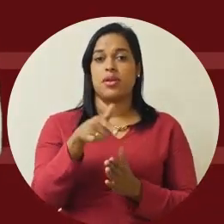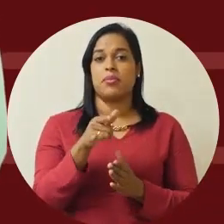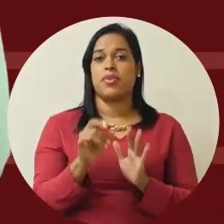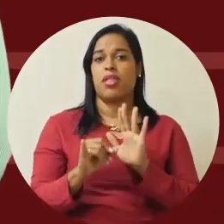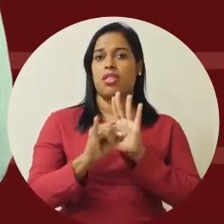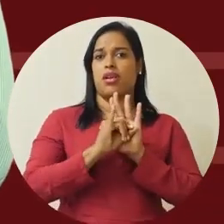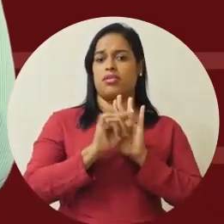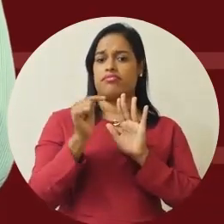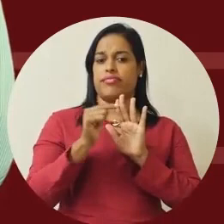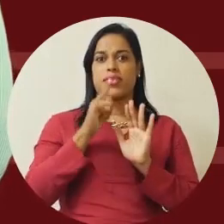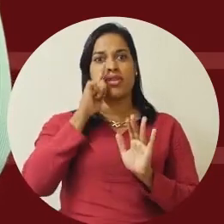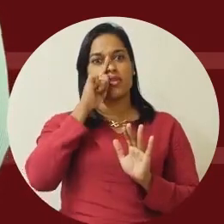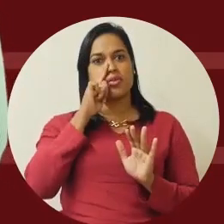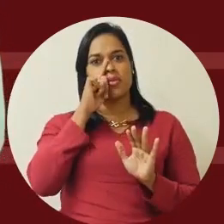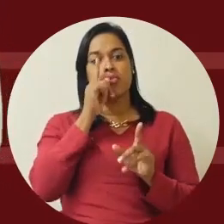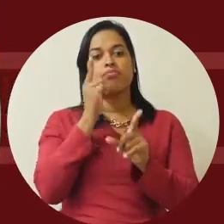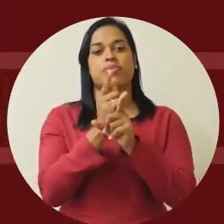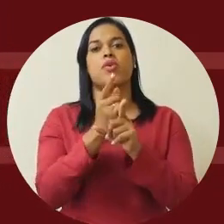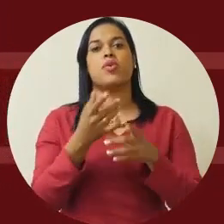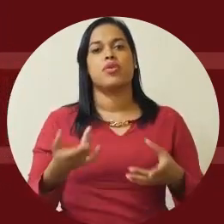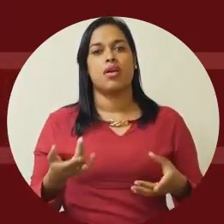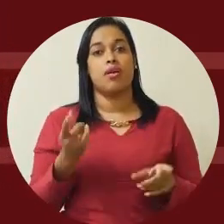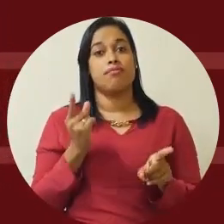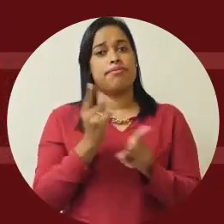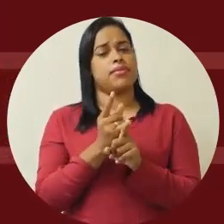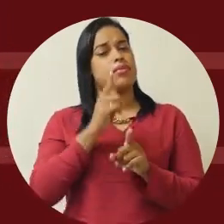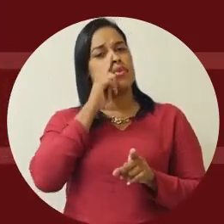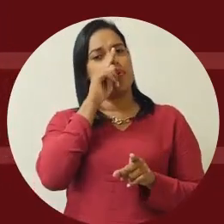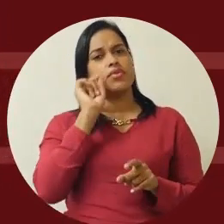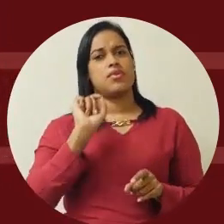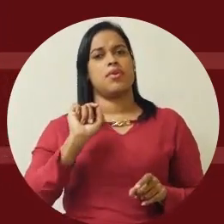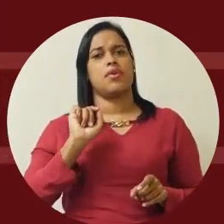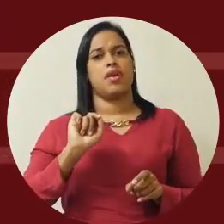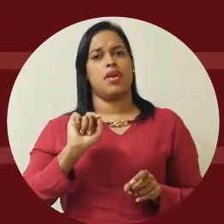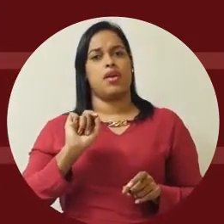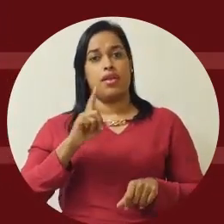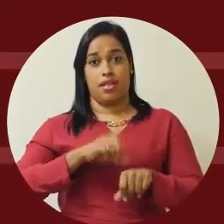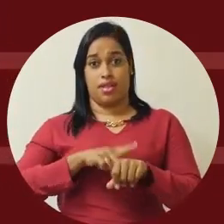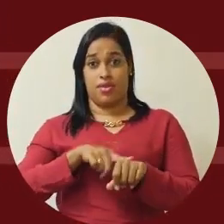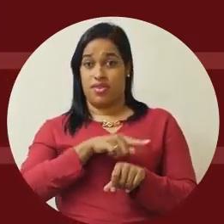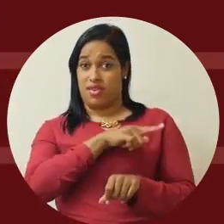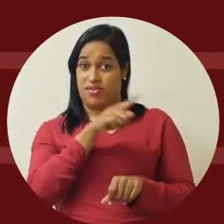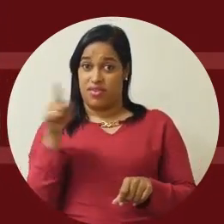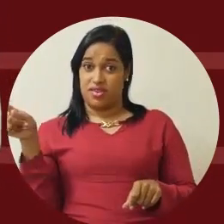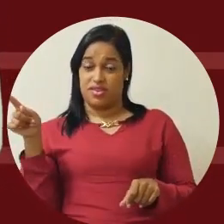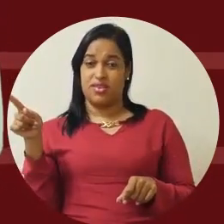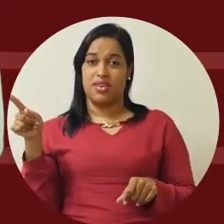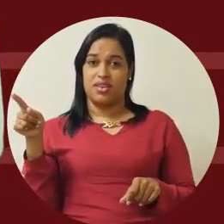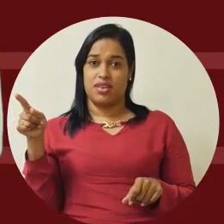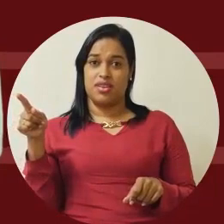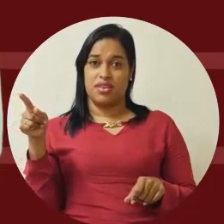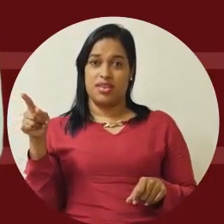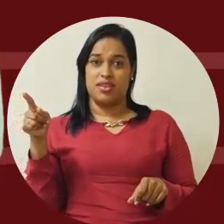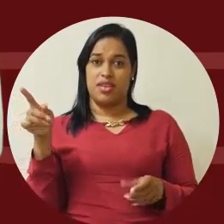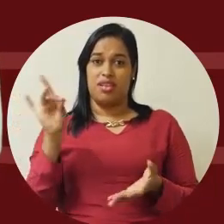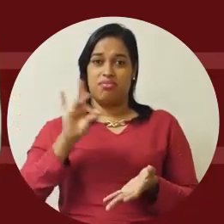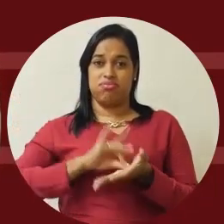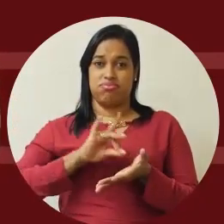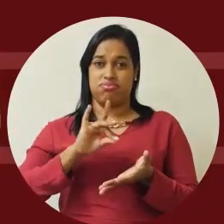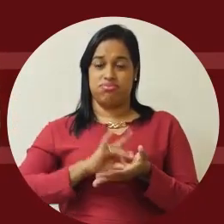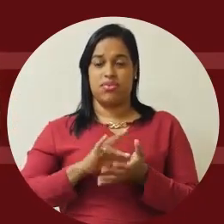identificação do risco o que é identificar o vídeo na hora que você está no chão de fábrica